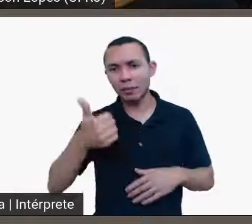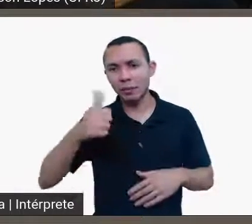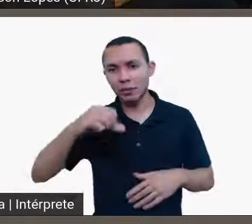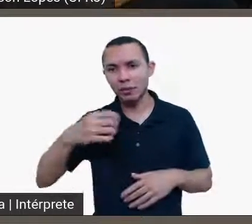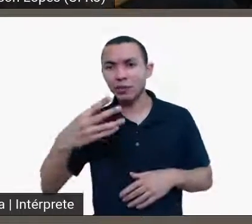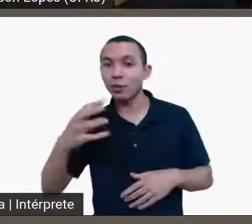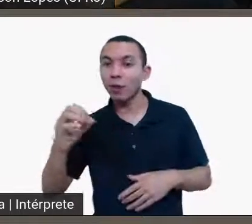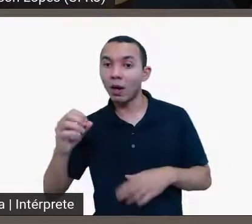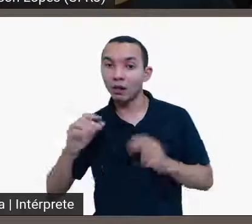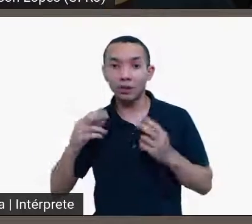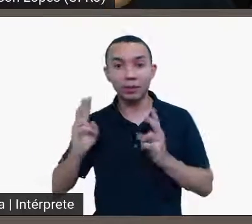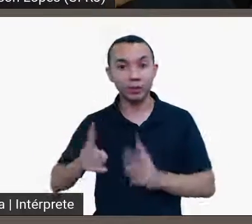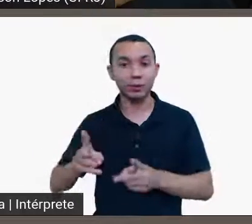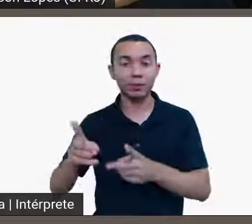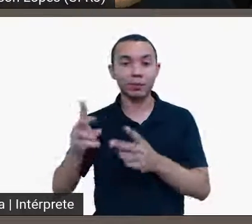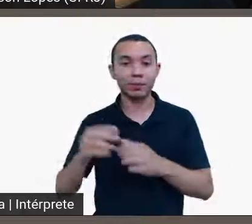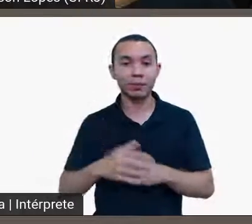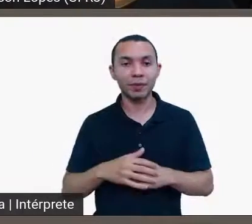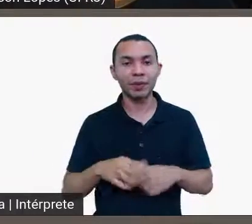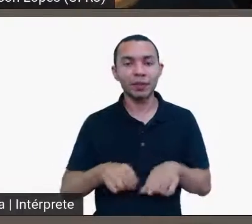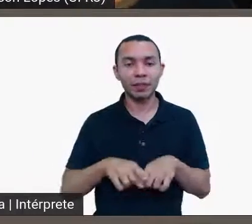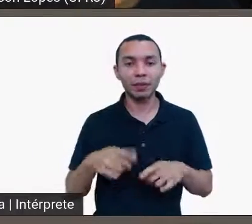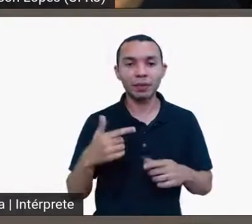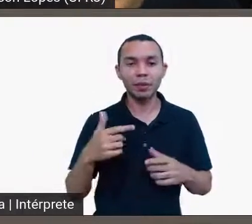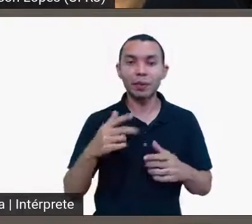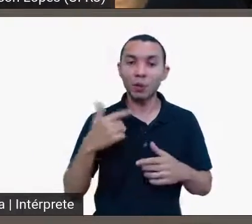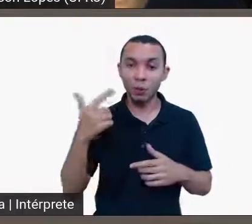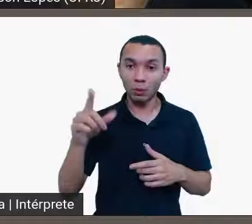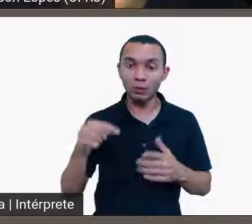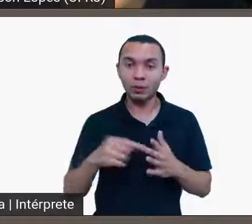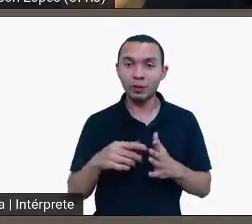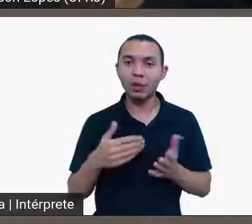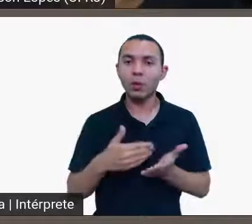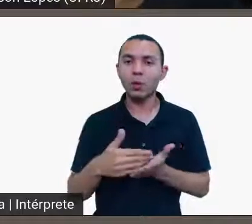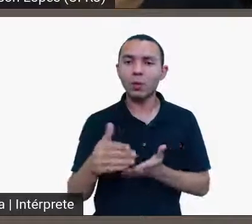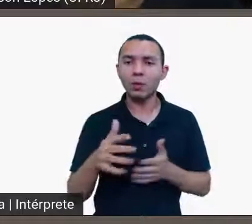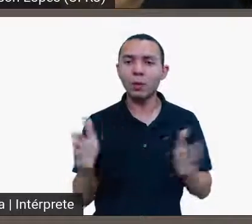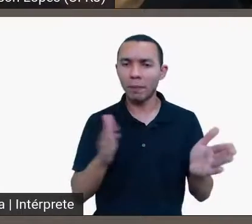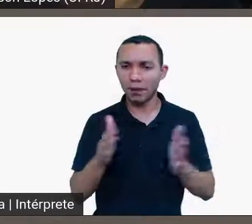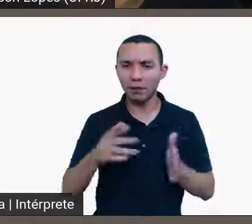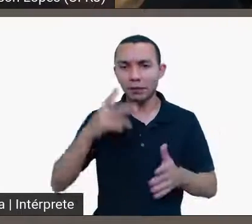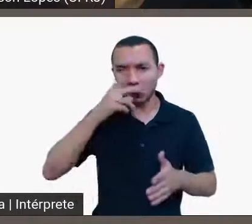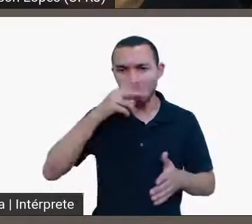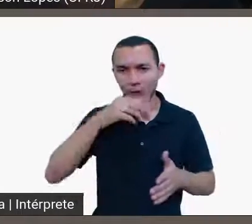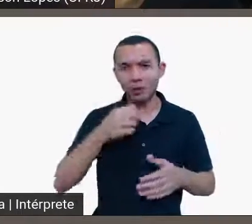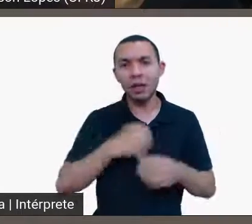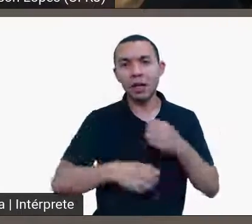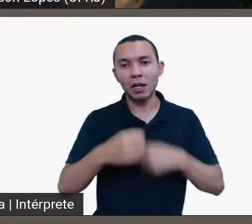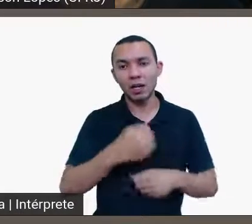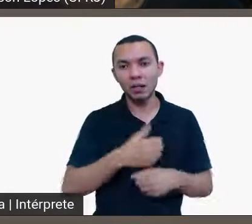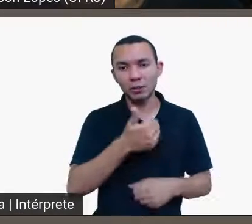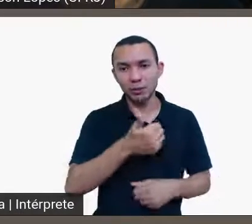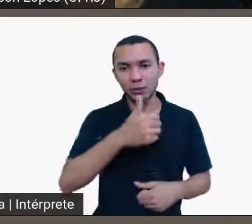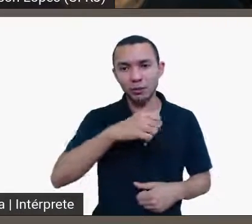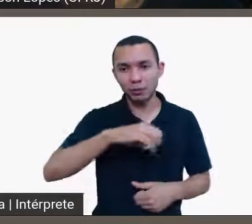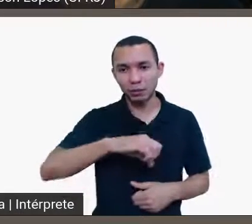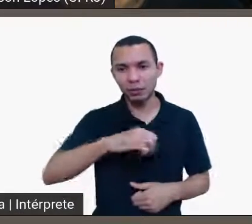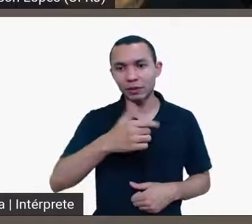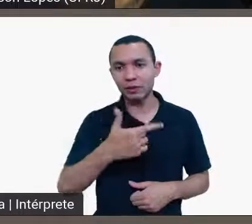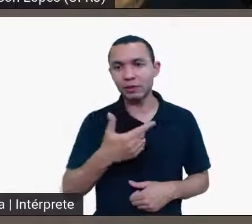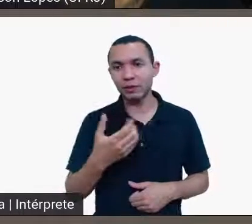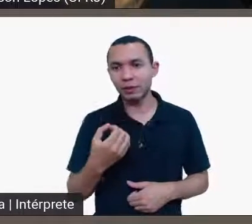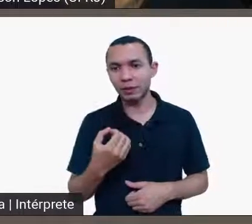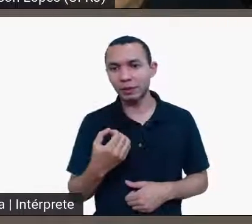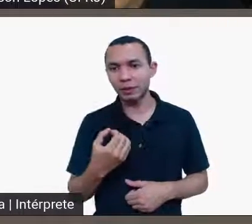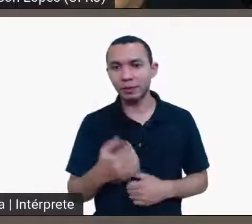de fãs, que é Cena Muda, que surge no mesmo período, nos anos 20. Então, há todo um... E no